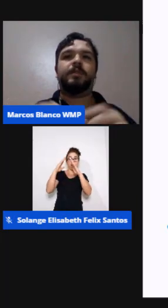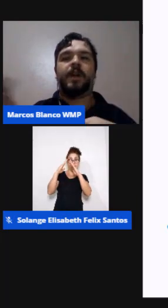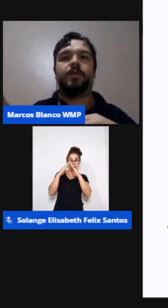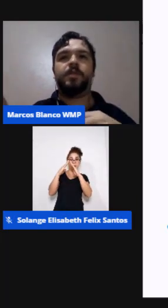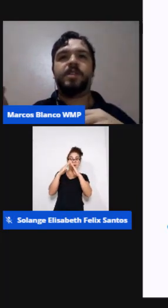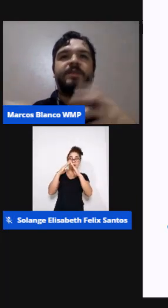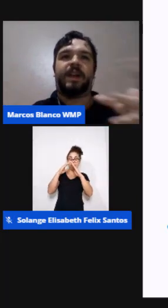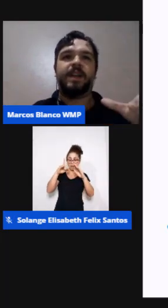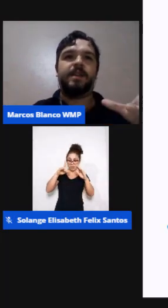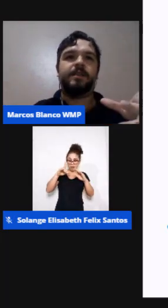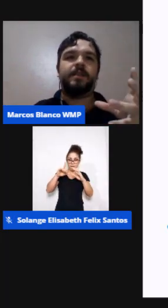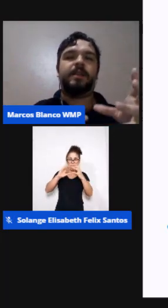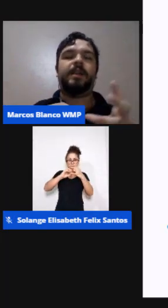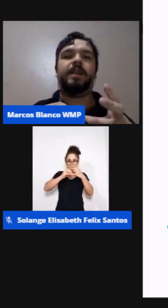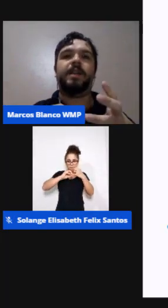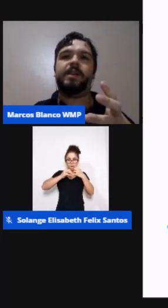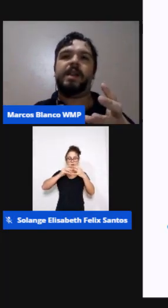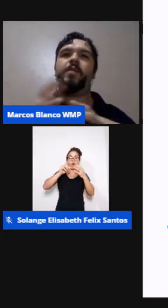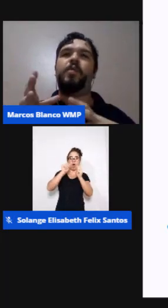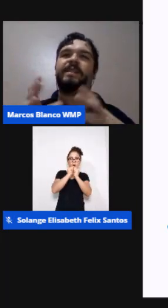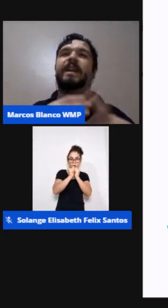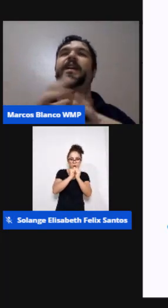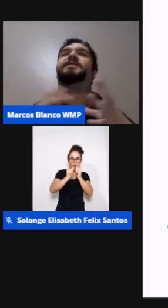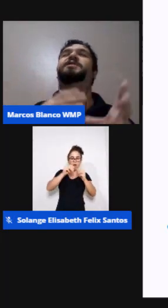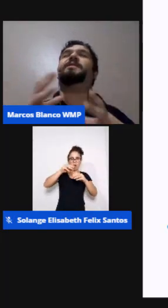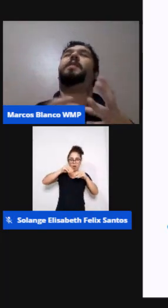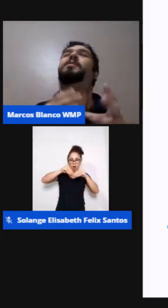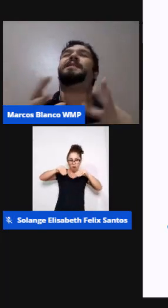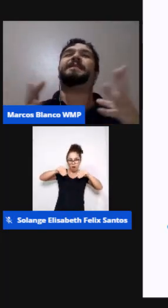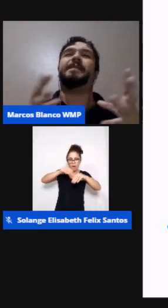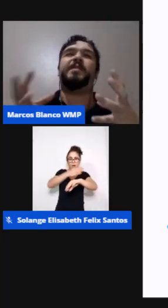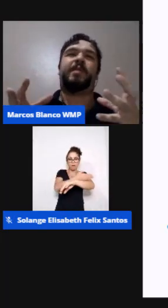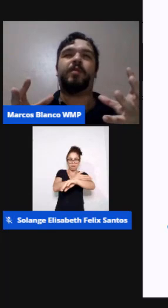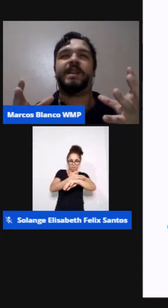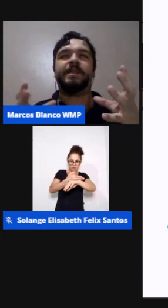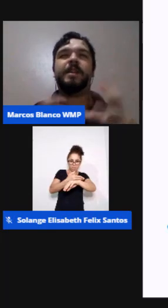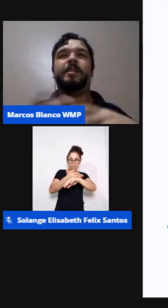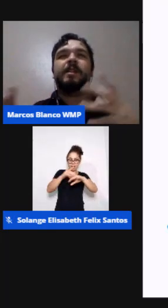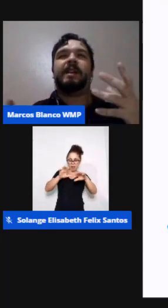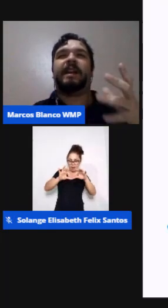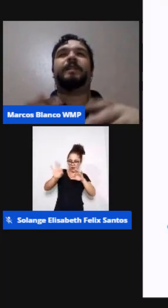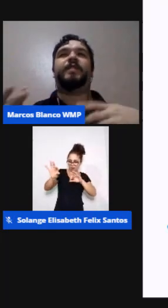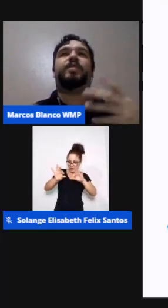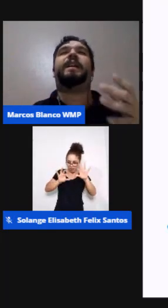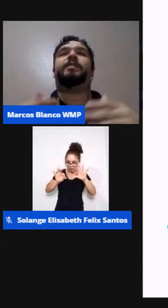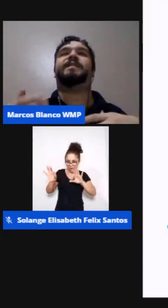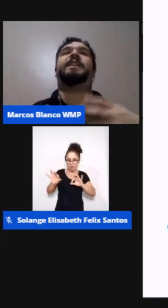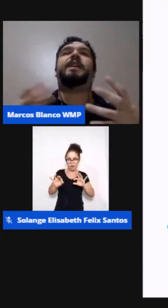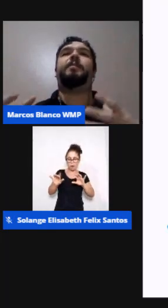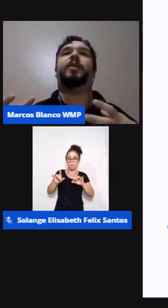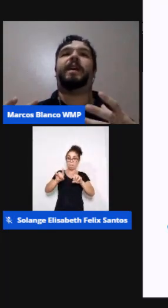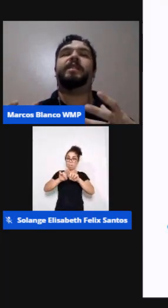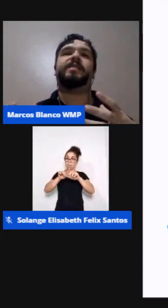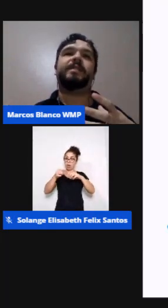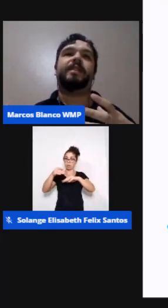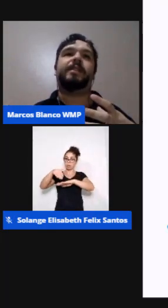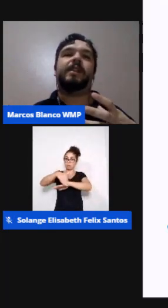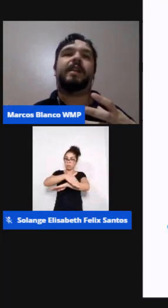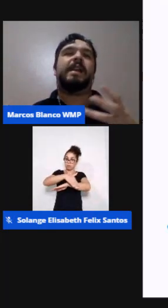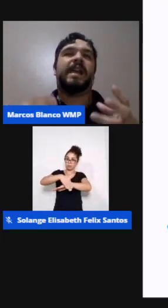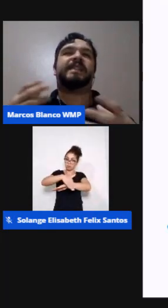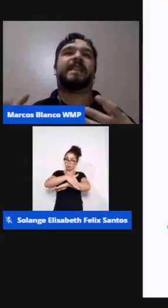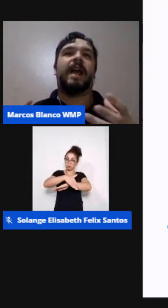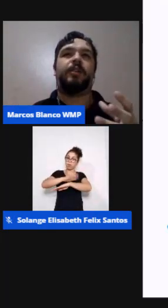feijão, arroz, farinha, e na rua, será que a gente vai acontecer a mesma coisa? Aquela feijoada que eu sei que em Campo